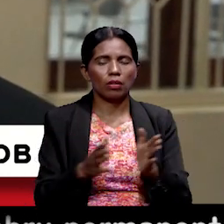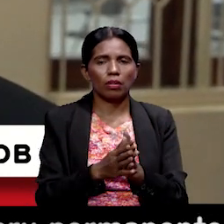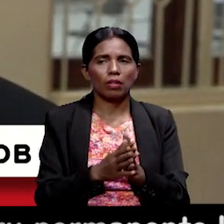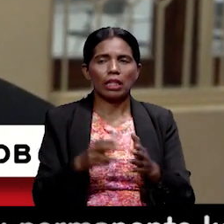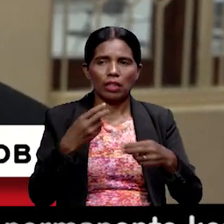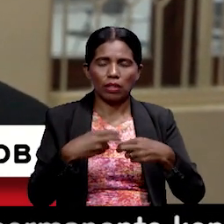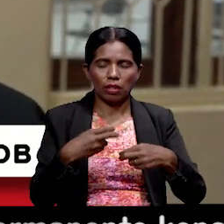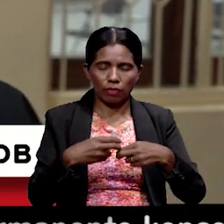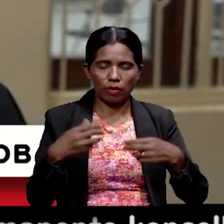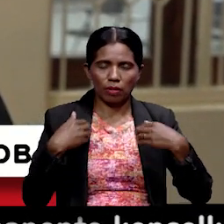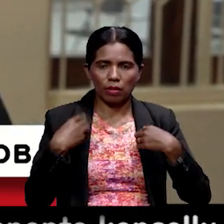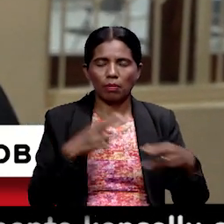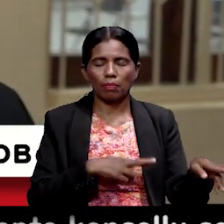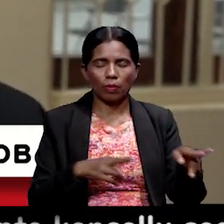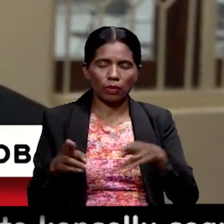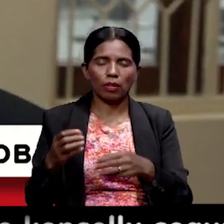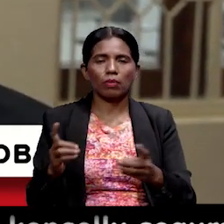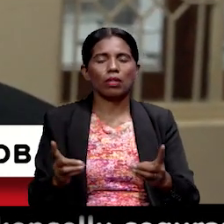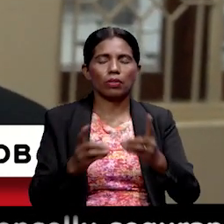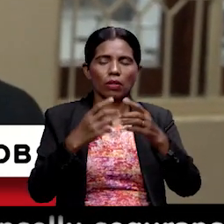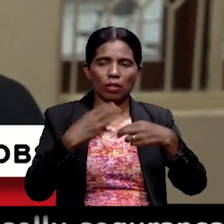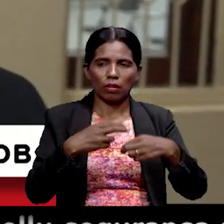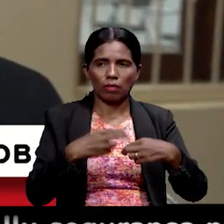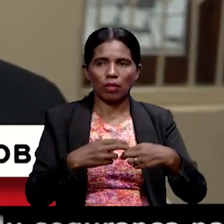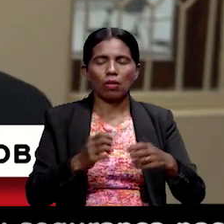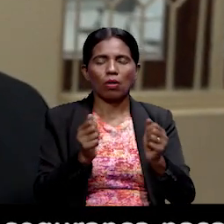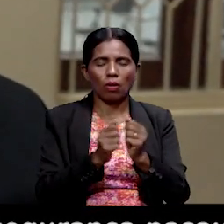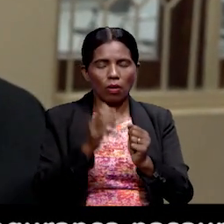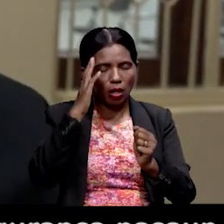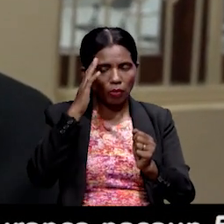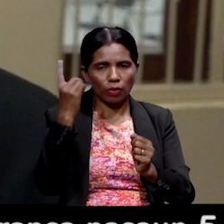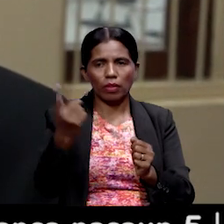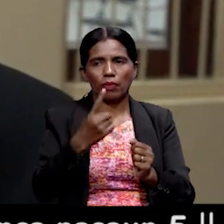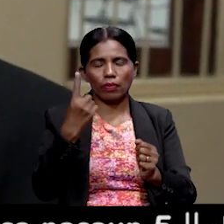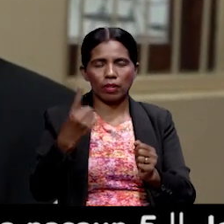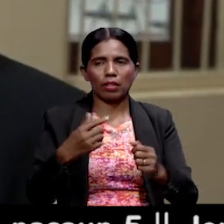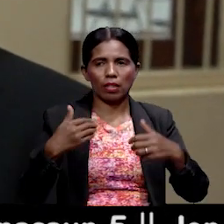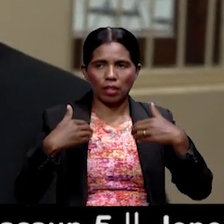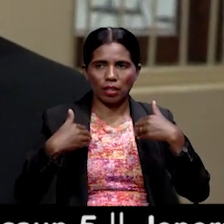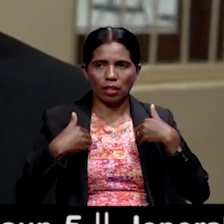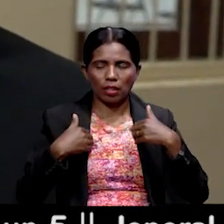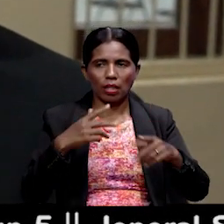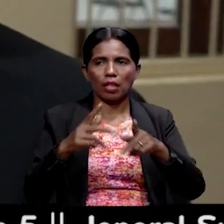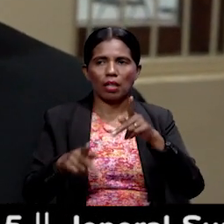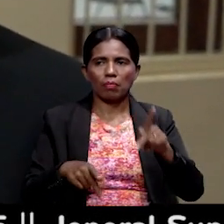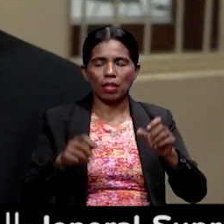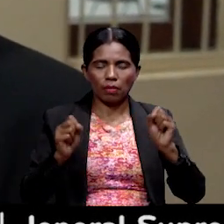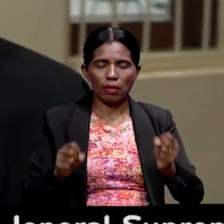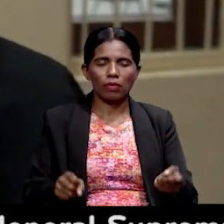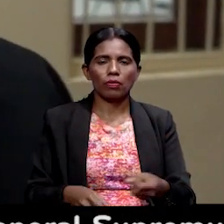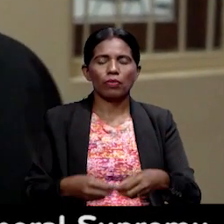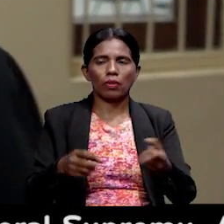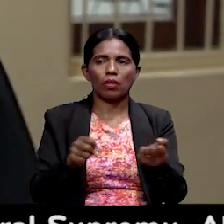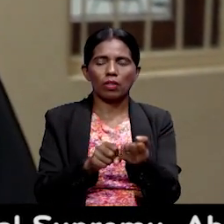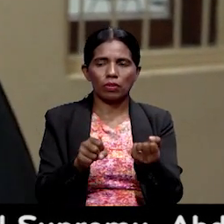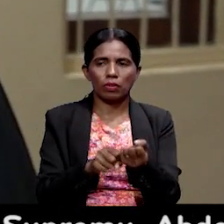Desafio, sim. Então, pronto, a rassoro desafio da nem, mas bem. Kung ano'y napatin kata iha Emma at Bella for apoyo, ang mas